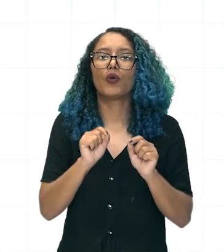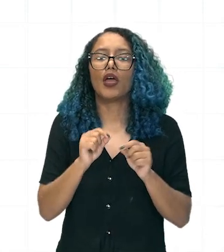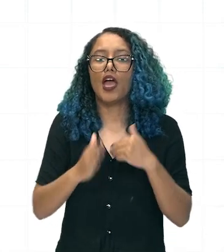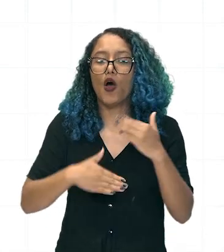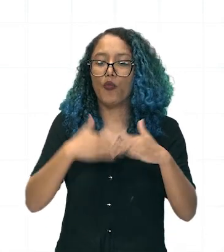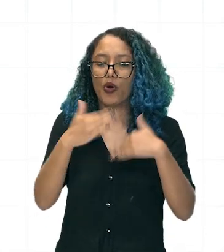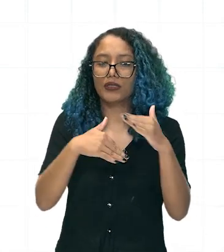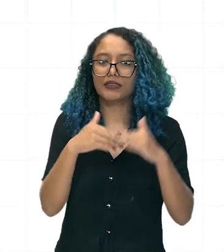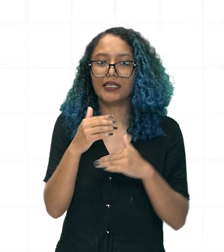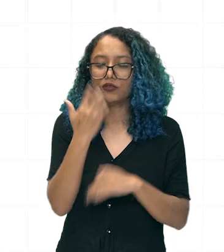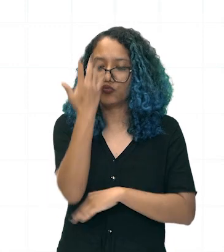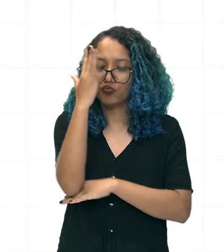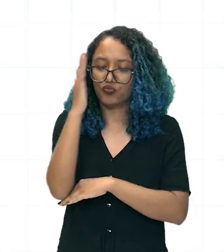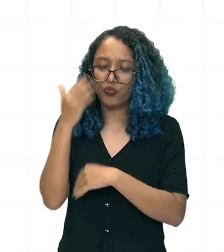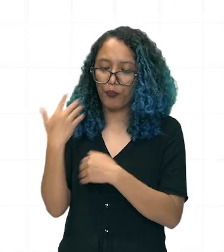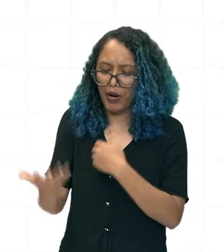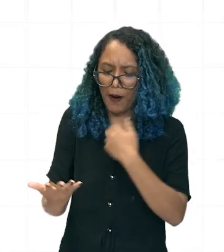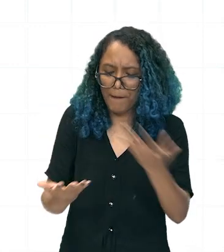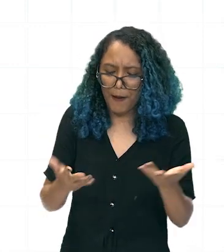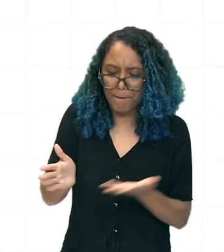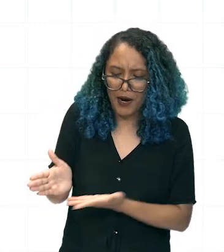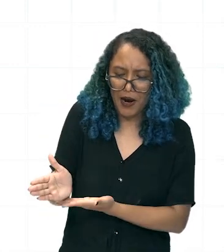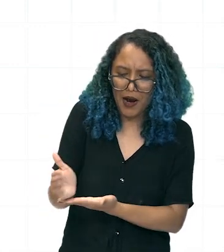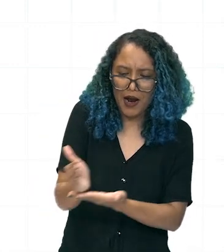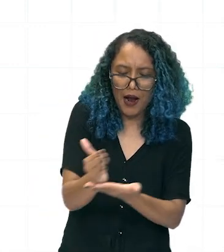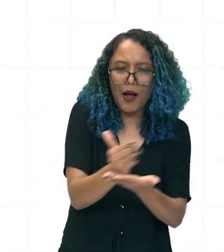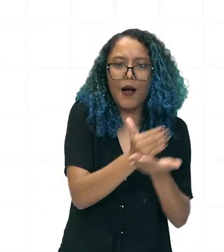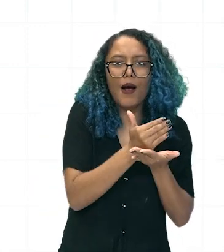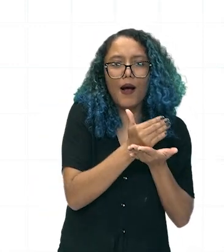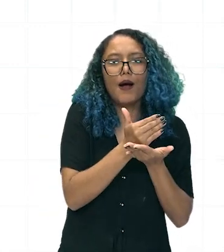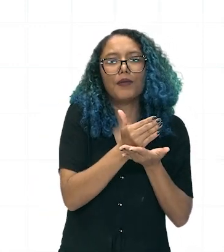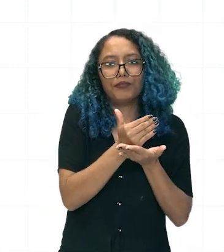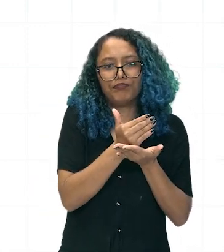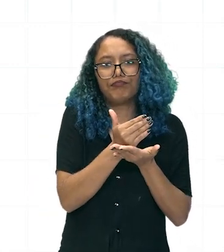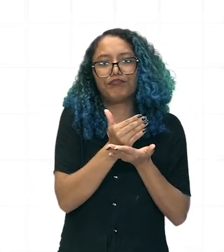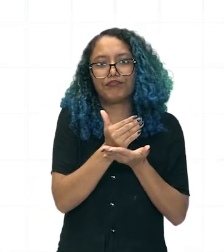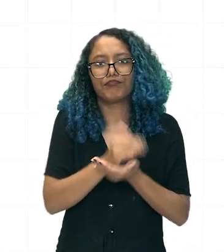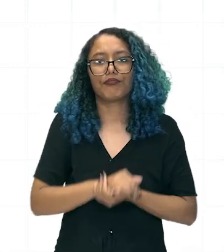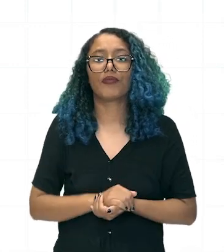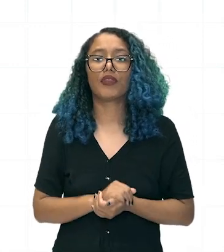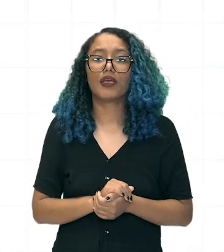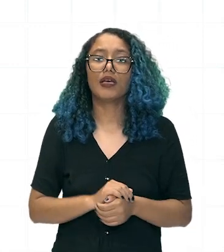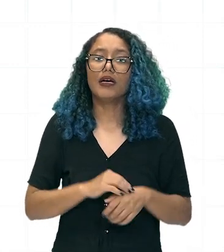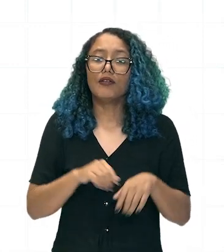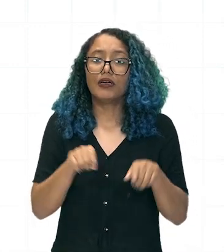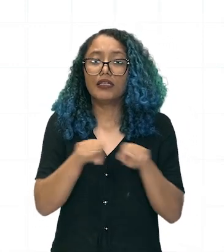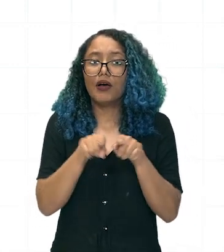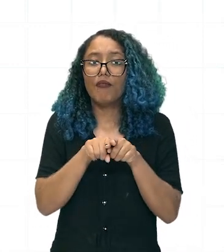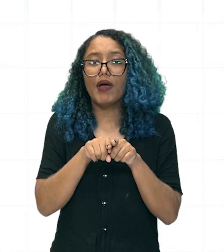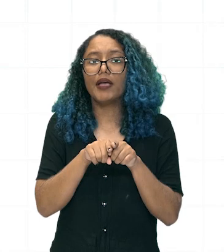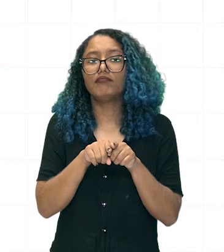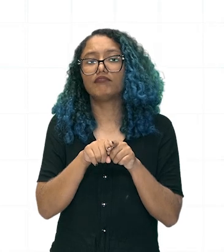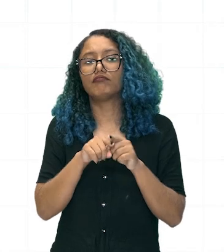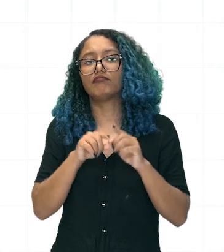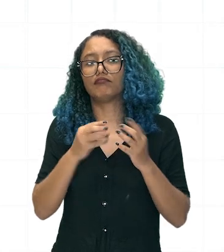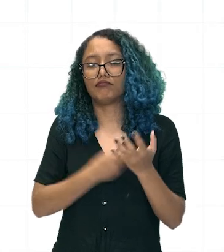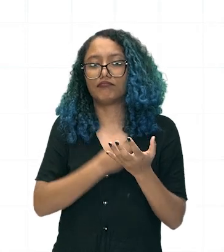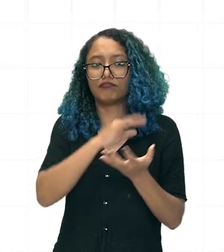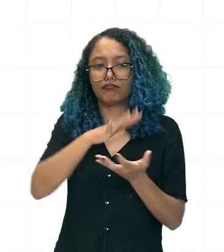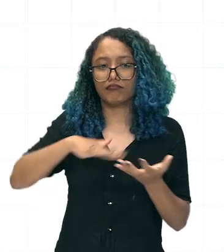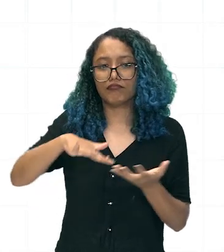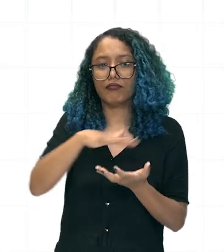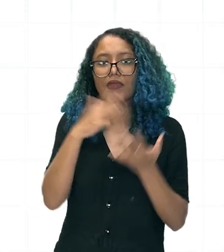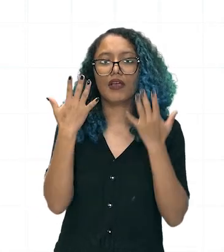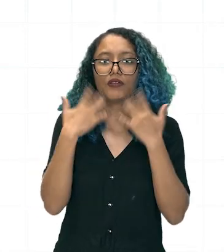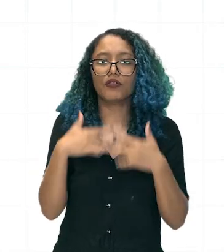e outros ecossistemas naturais, muitas vezes impulsionado por atividades humanas. Então,